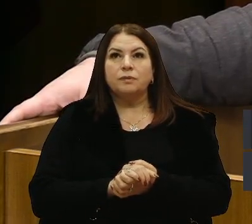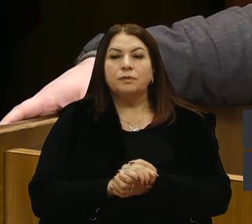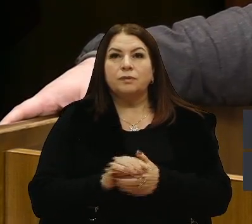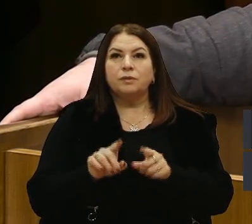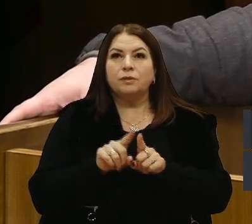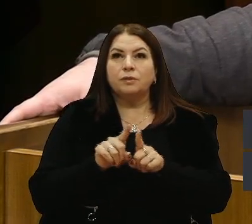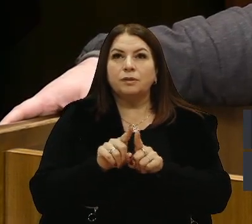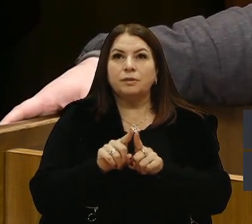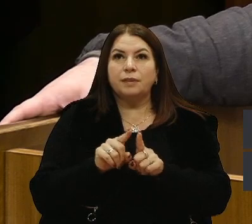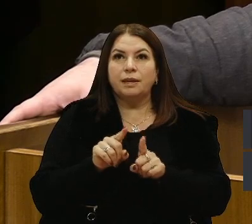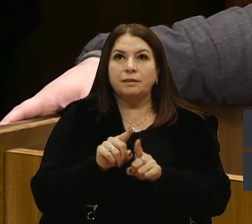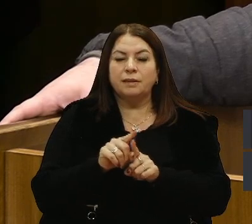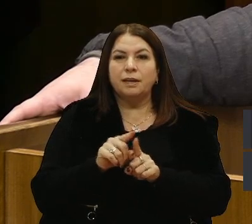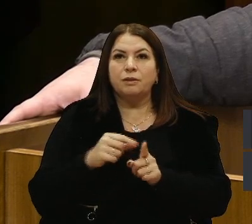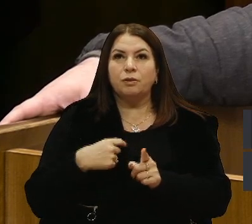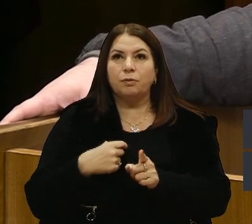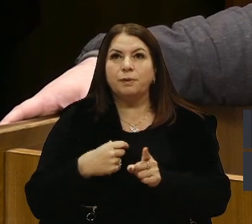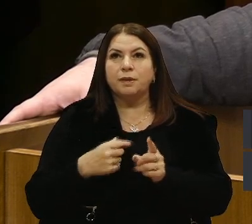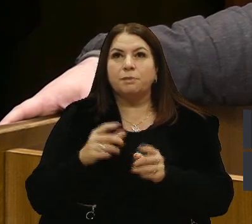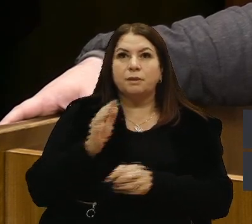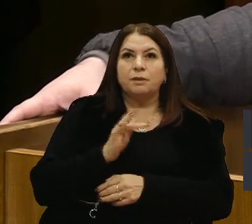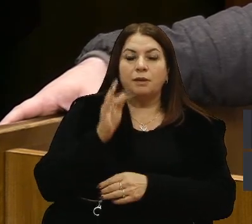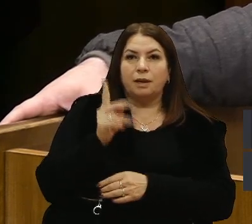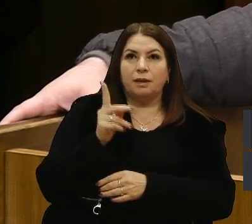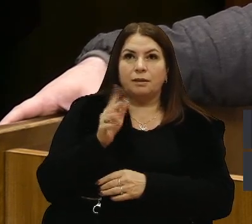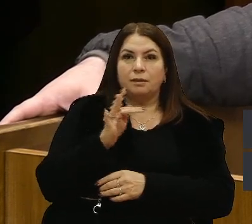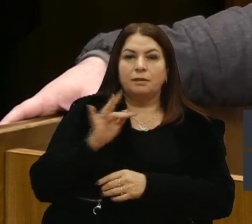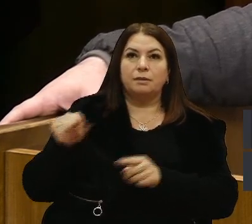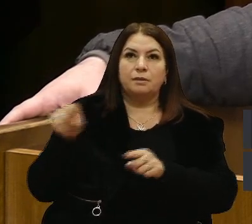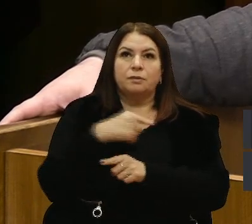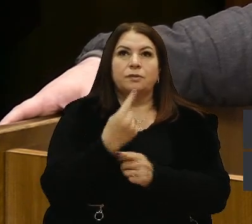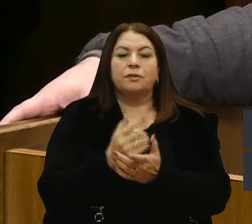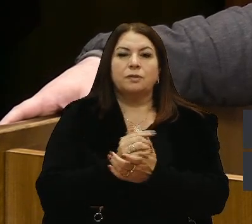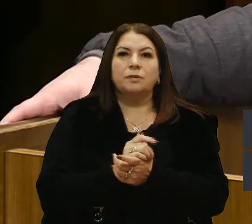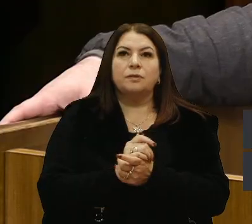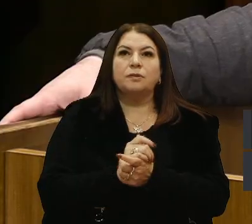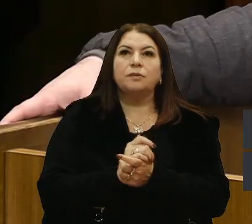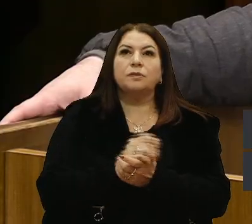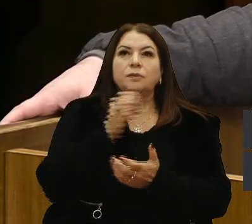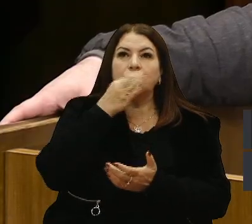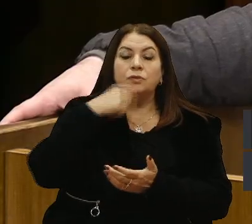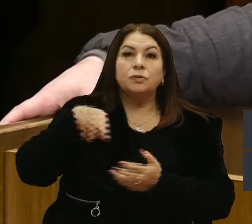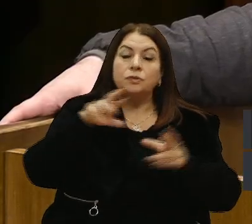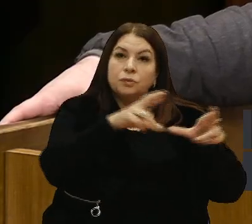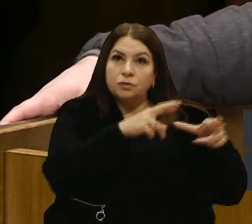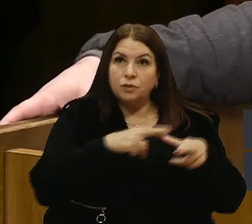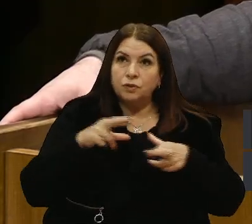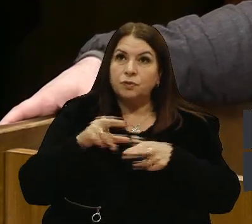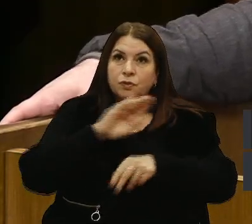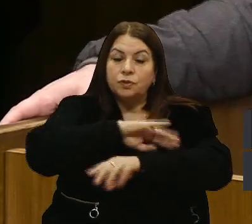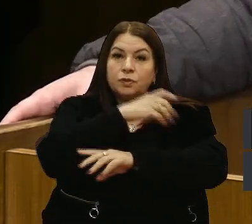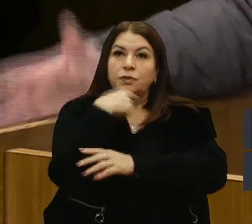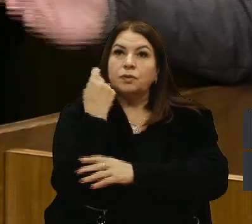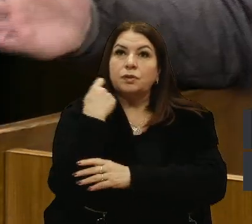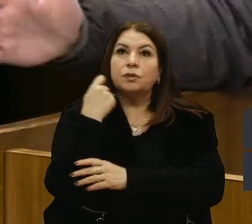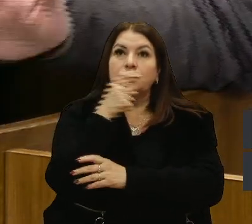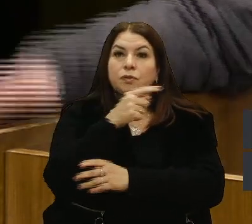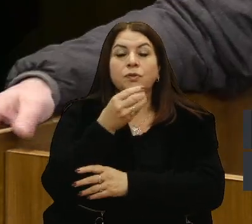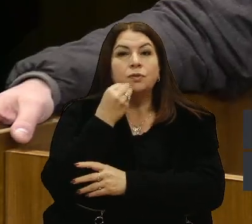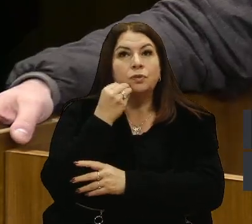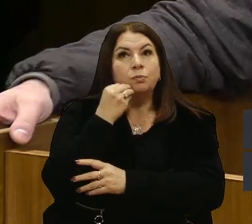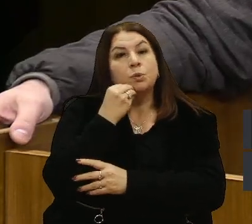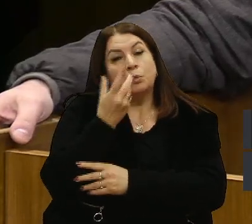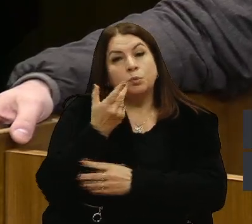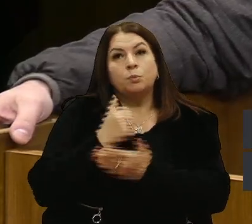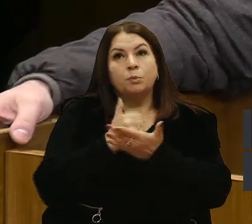à altura da nossa Polícia Rodoviária Federal, à altura da cidade de Caxias do Sul e da região da Serra Gaúcha. Então, obviamente,